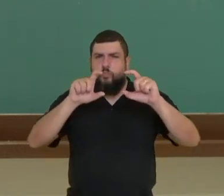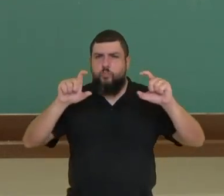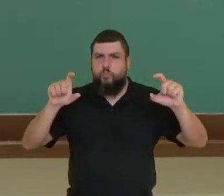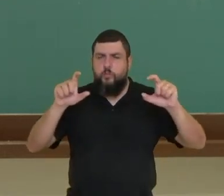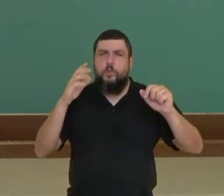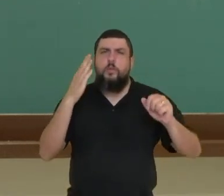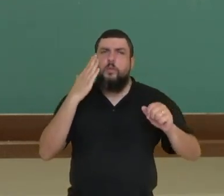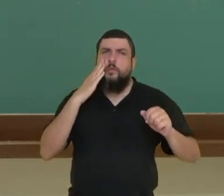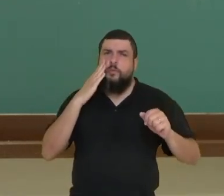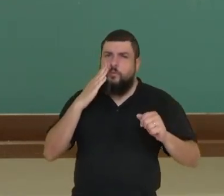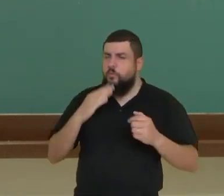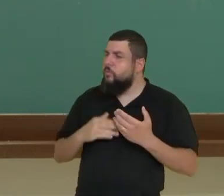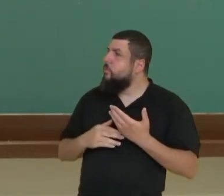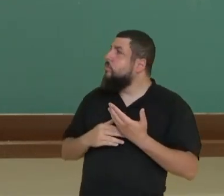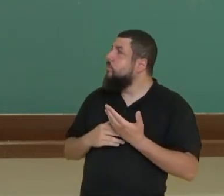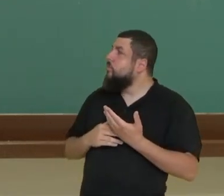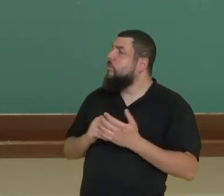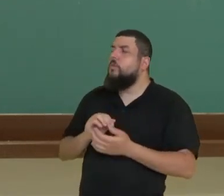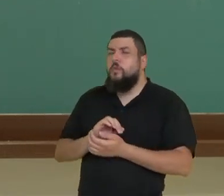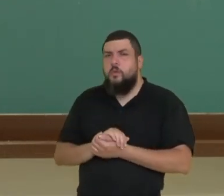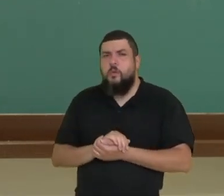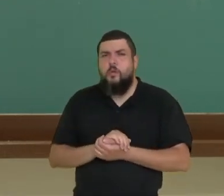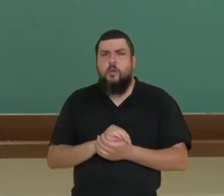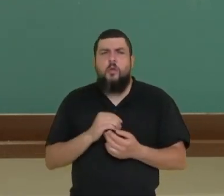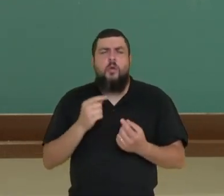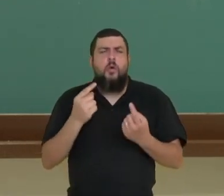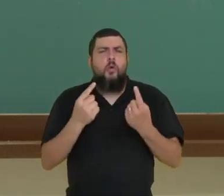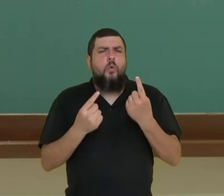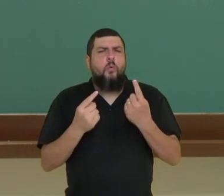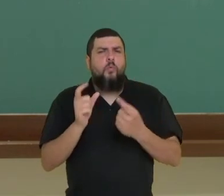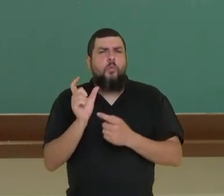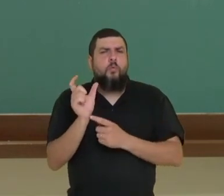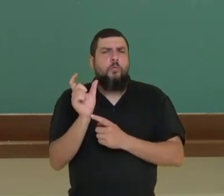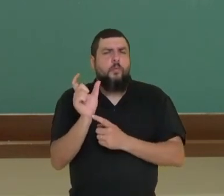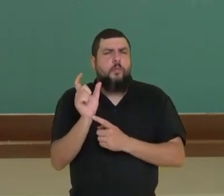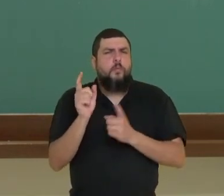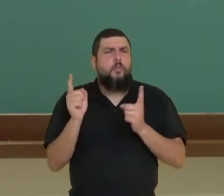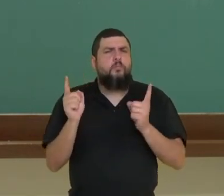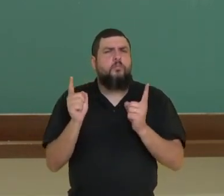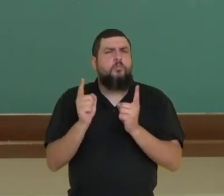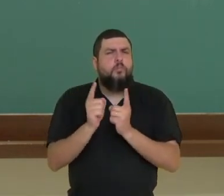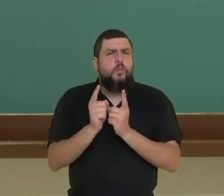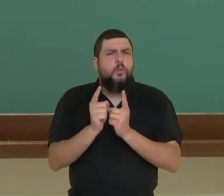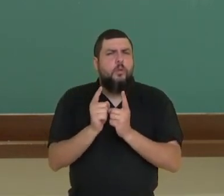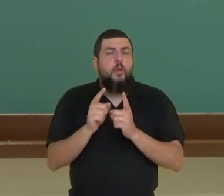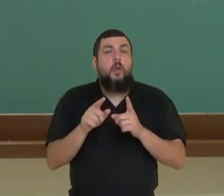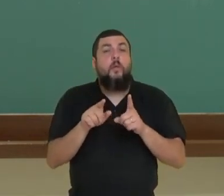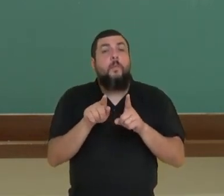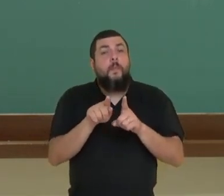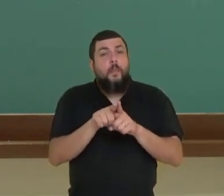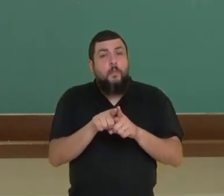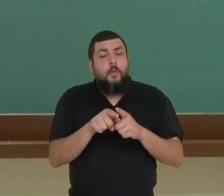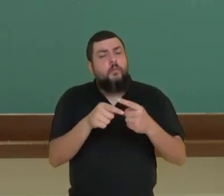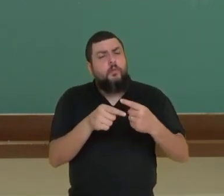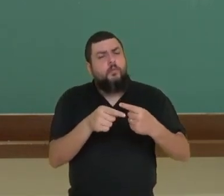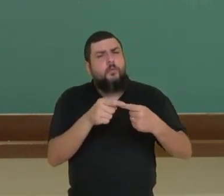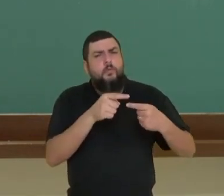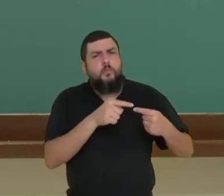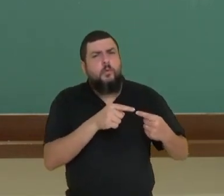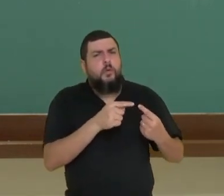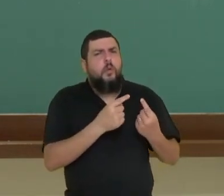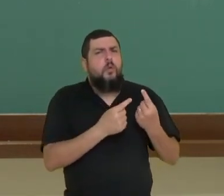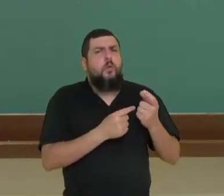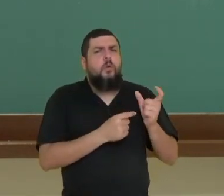quais são os diminutivos na frase e dizer justamente de qual palavras que